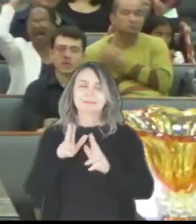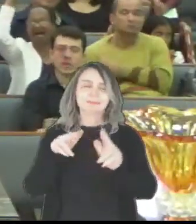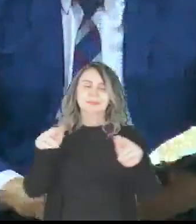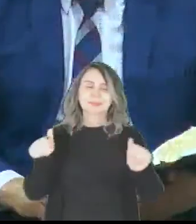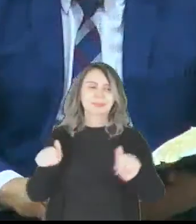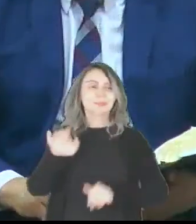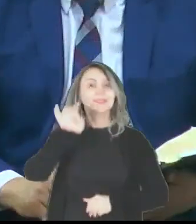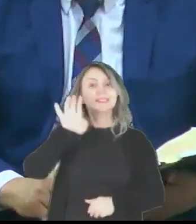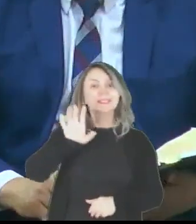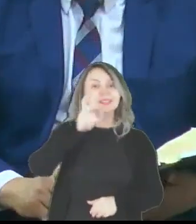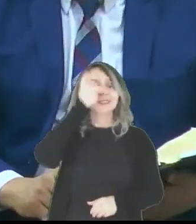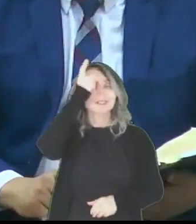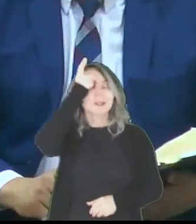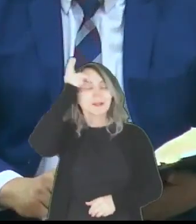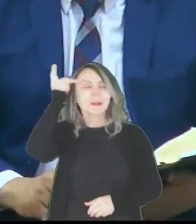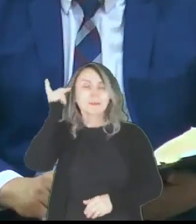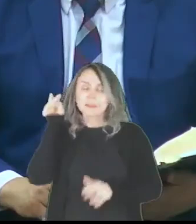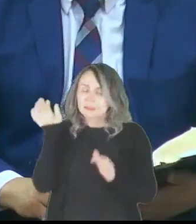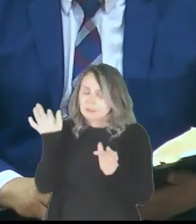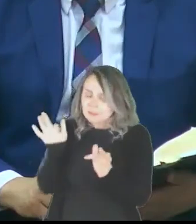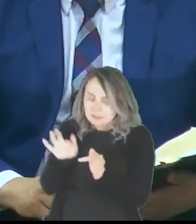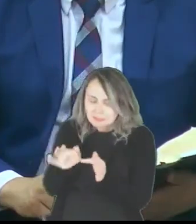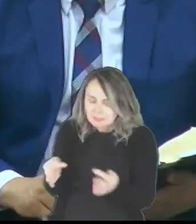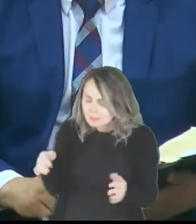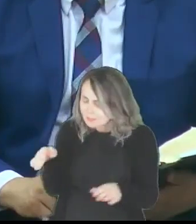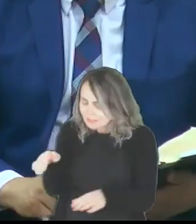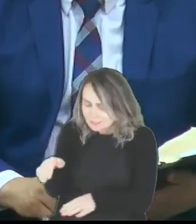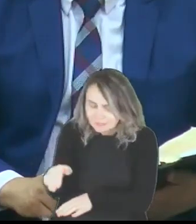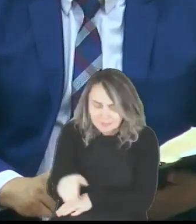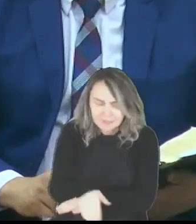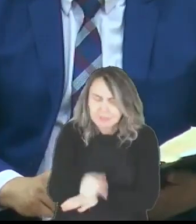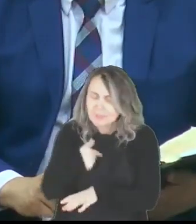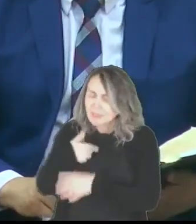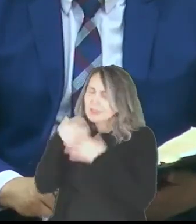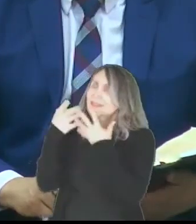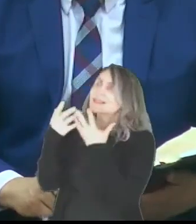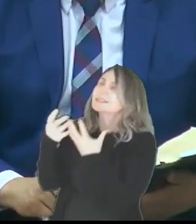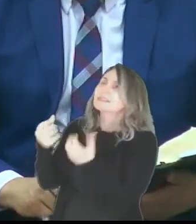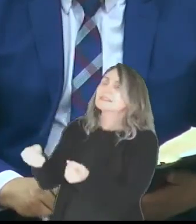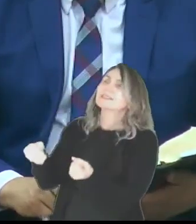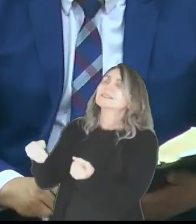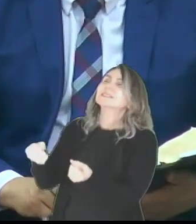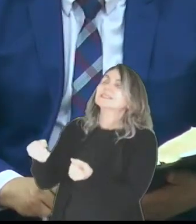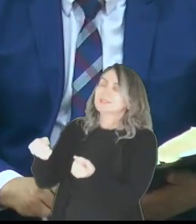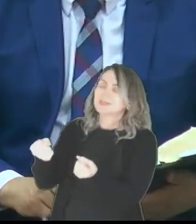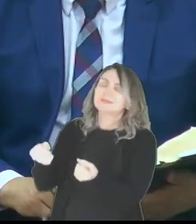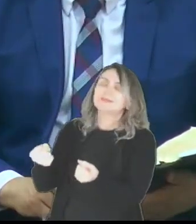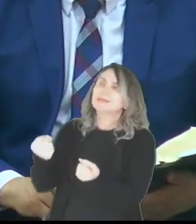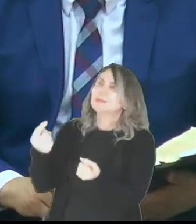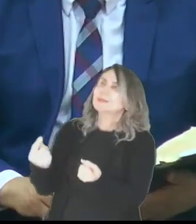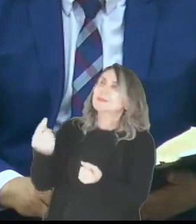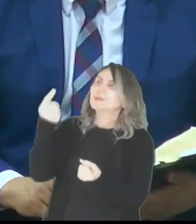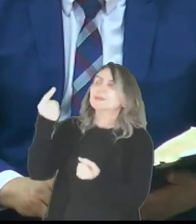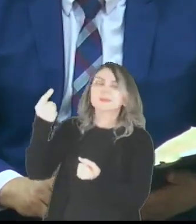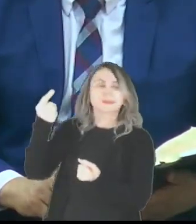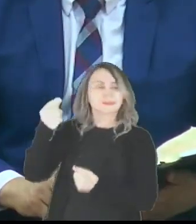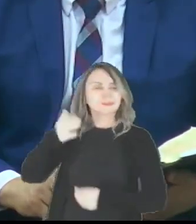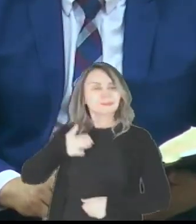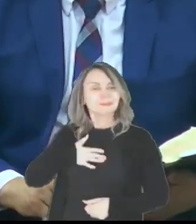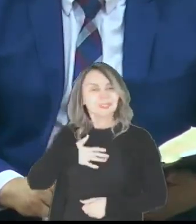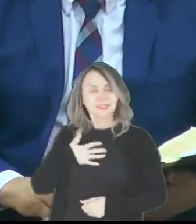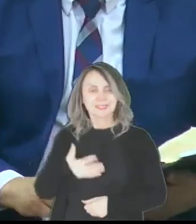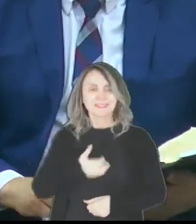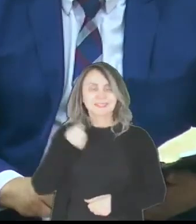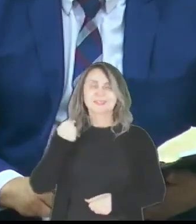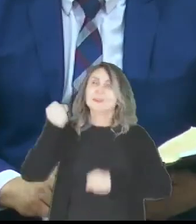e dizem: Senhor, eu me curvo, eu me dobro, e eu te aceito como o enviado de Deus. Eu te aceito como o maná do